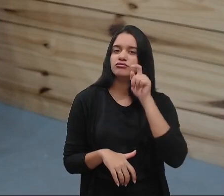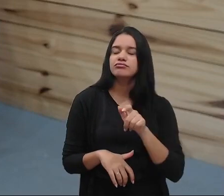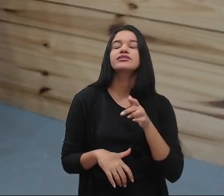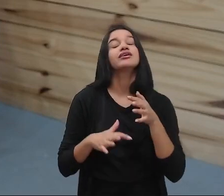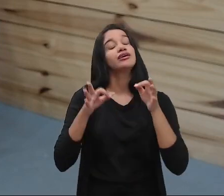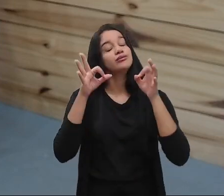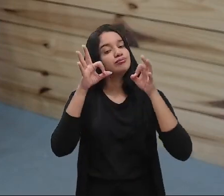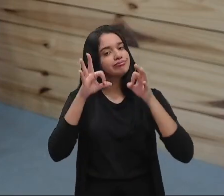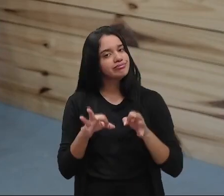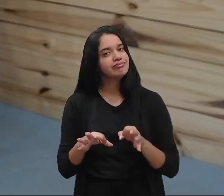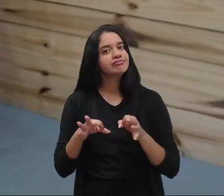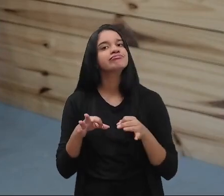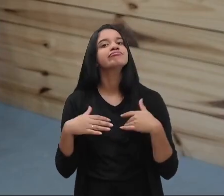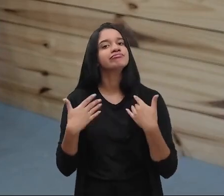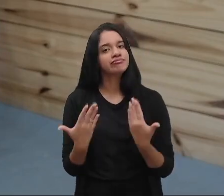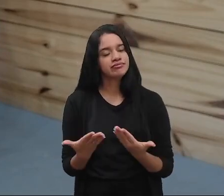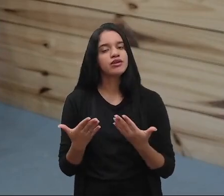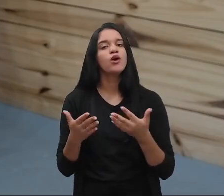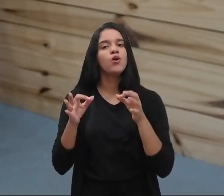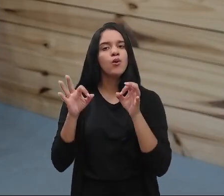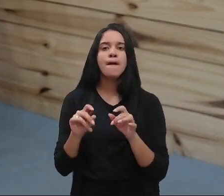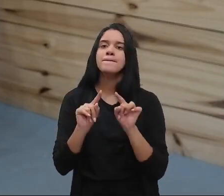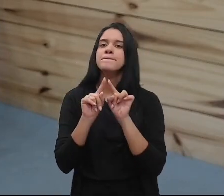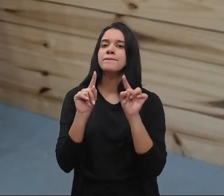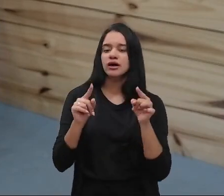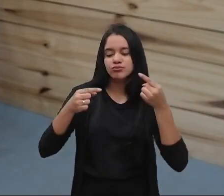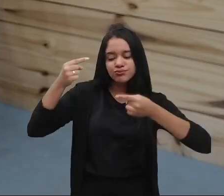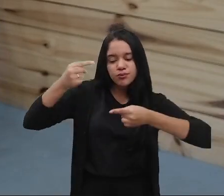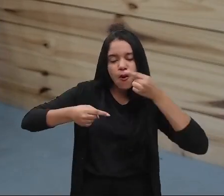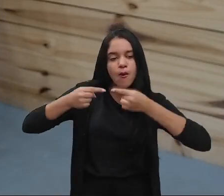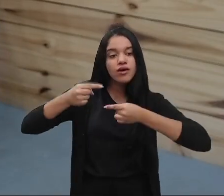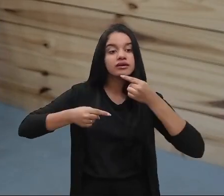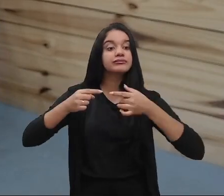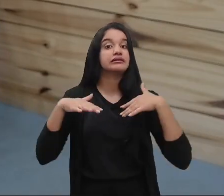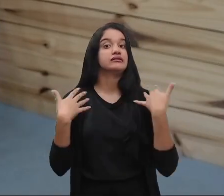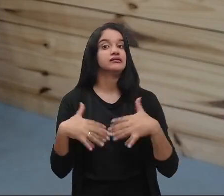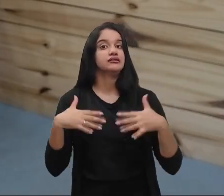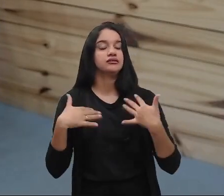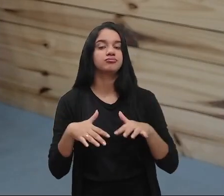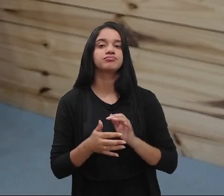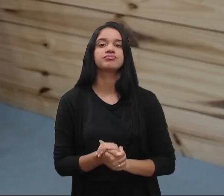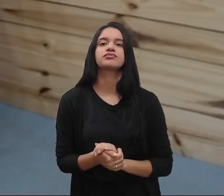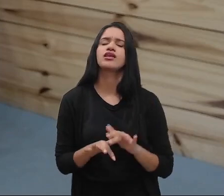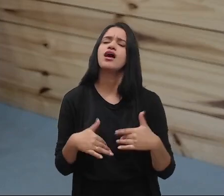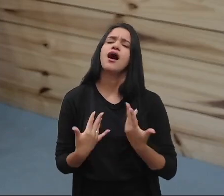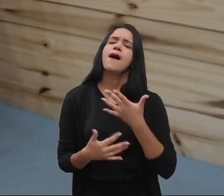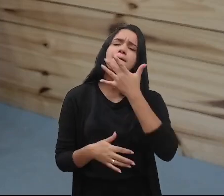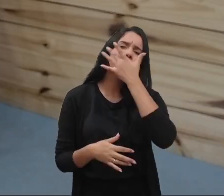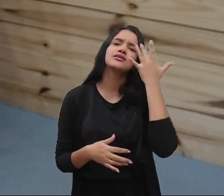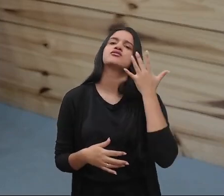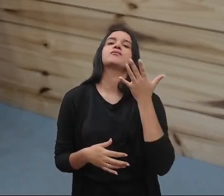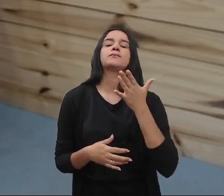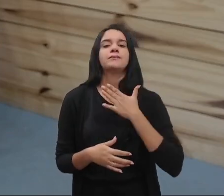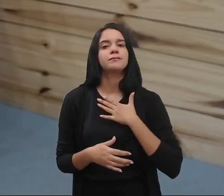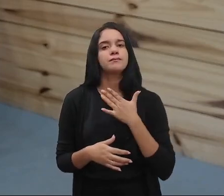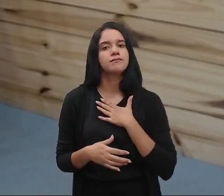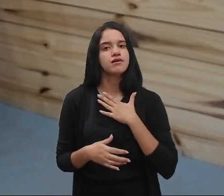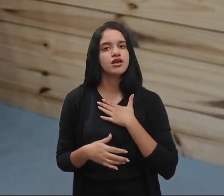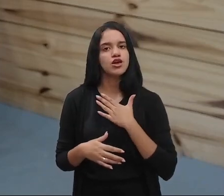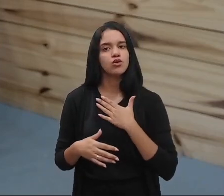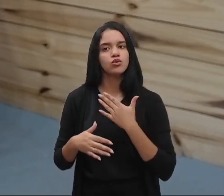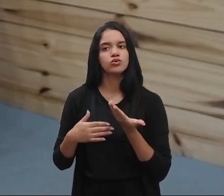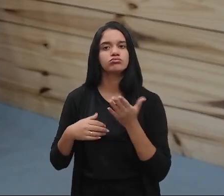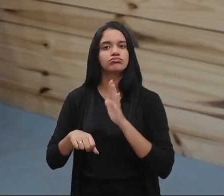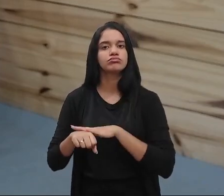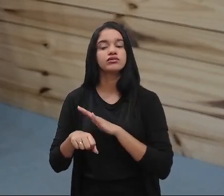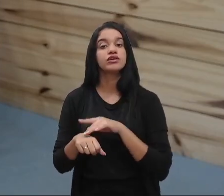correto. O ideal, não é, minha gente? Esse é o ideal, mas que é polêmico. Esse universo, né? É. E aí a pessoa diz, mas vai tomar o meu lugar. Não tem como tomar o seu lugar.